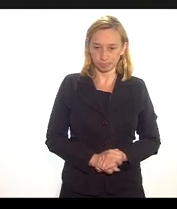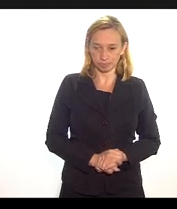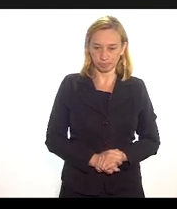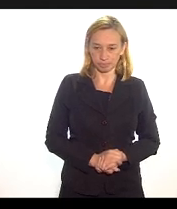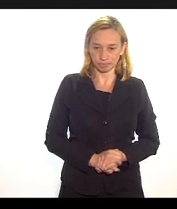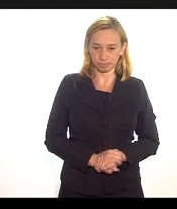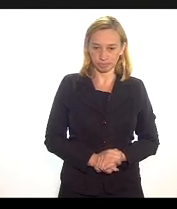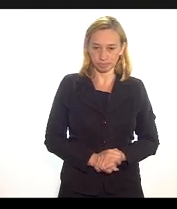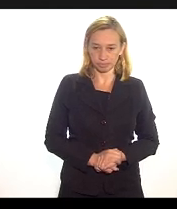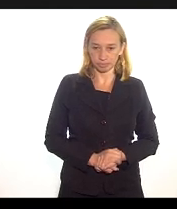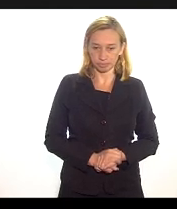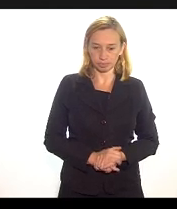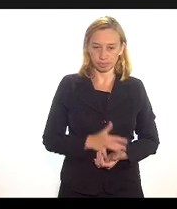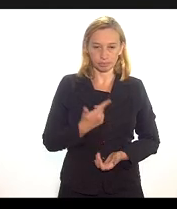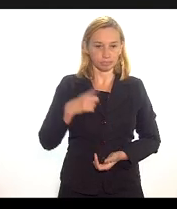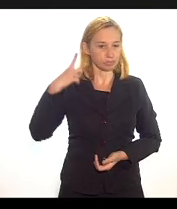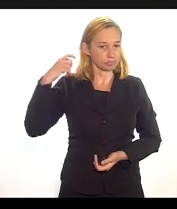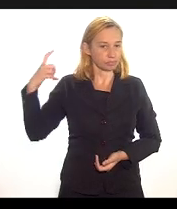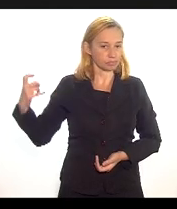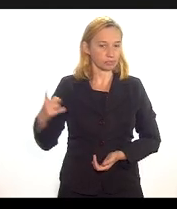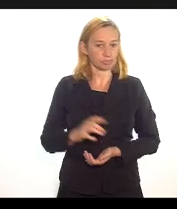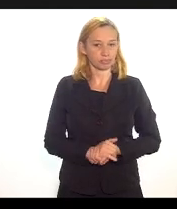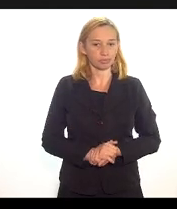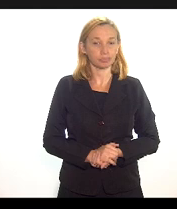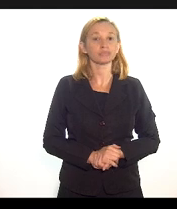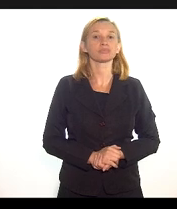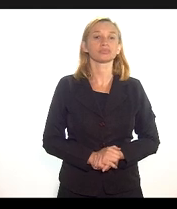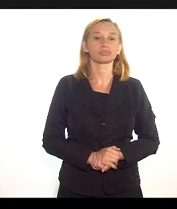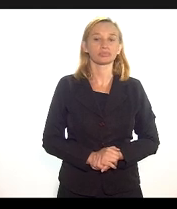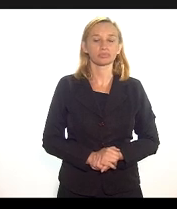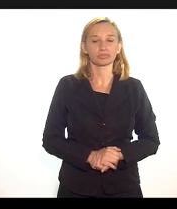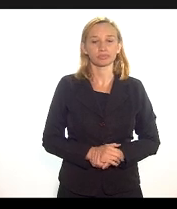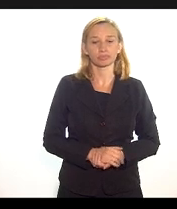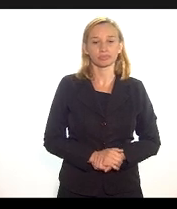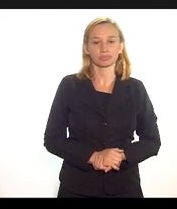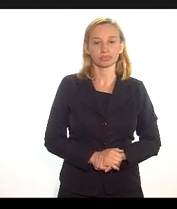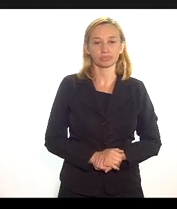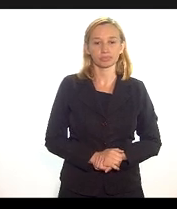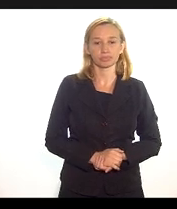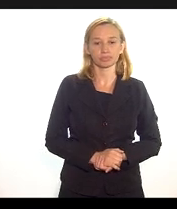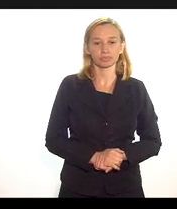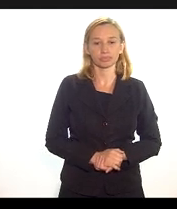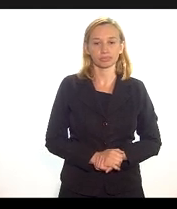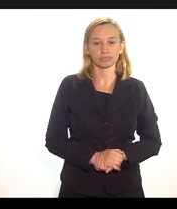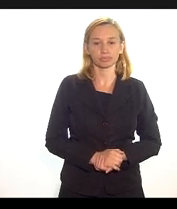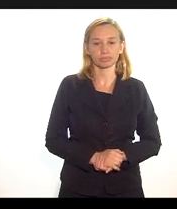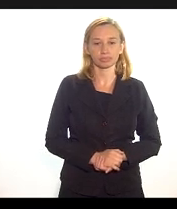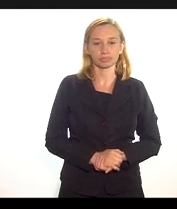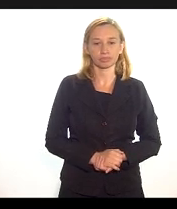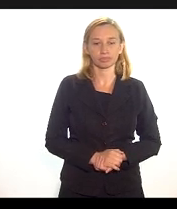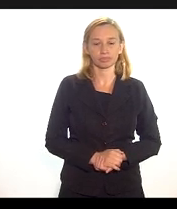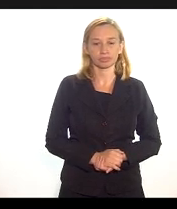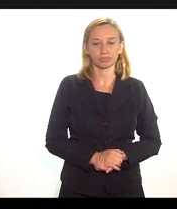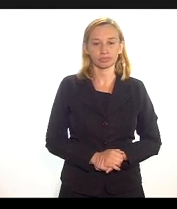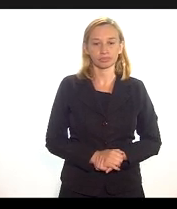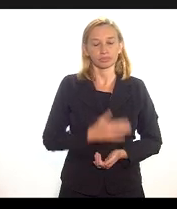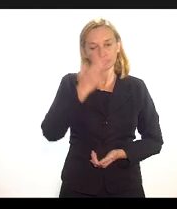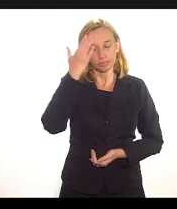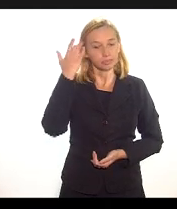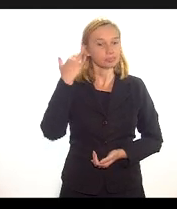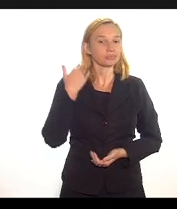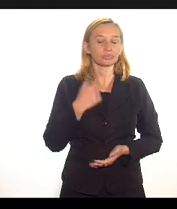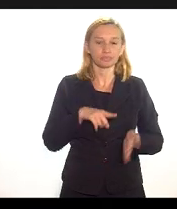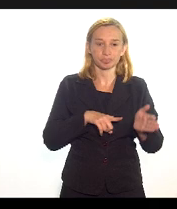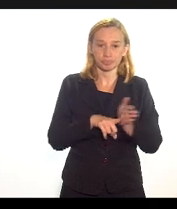Está sem som, Luiz? O som está fechado. Está sem som, Dionísio? Estou perguntando a Vossa